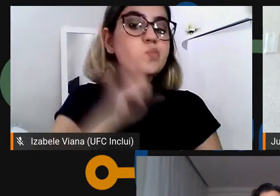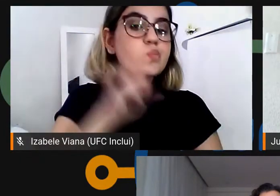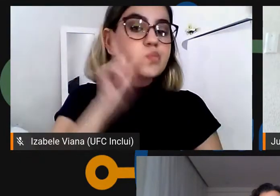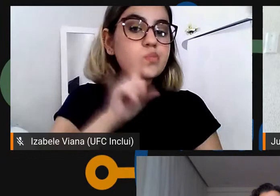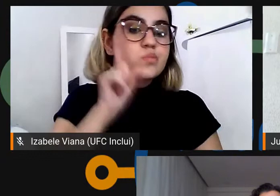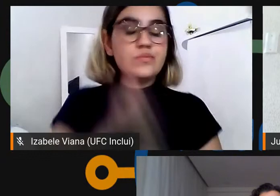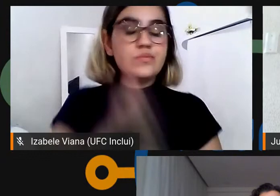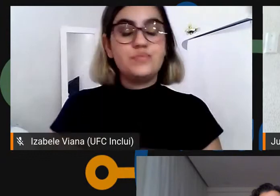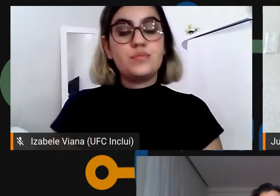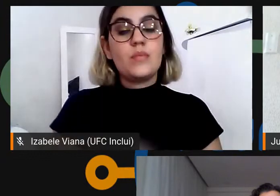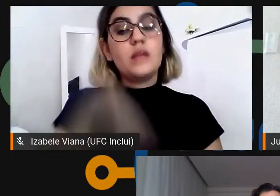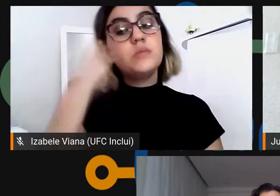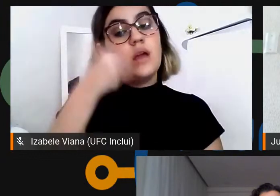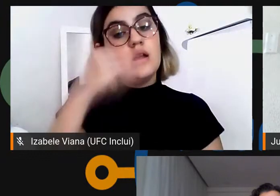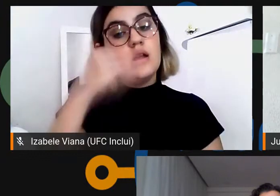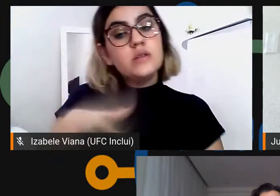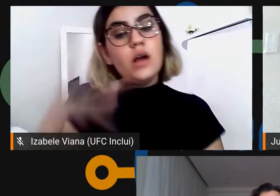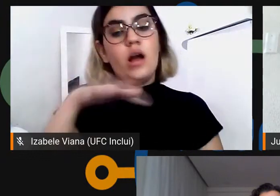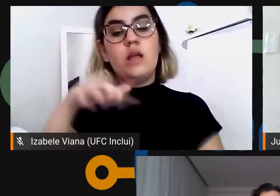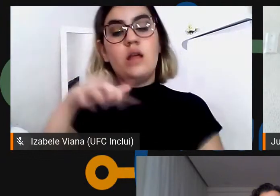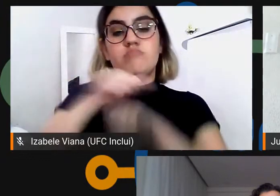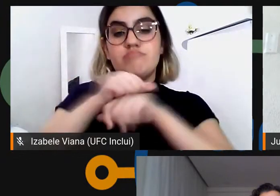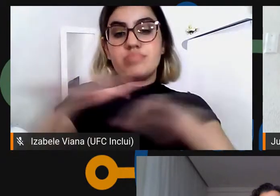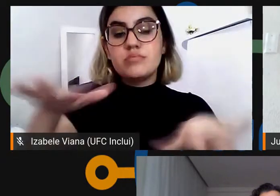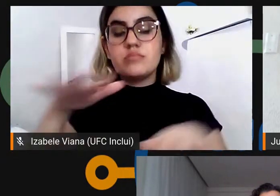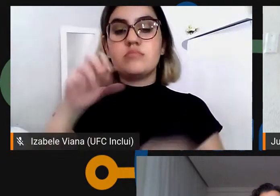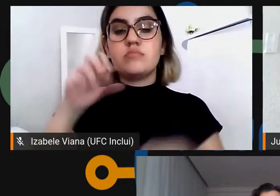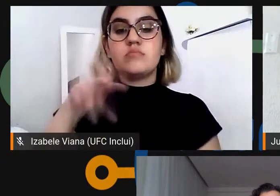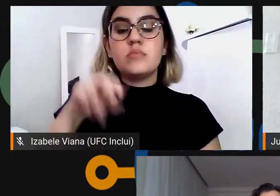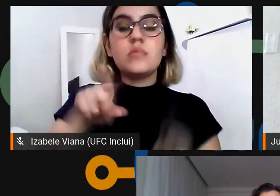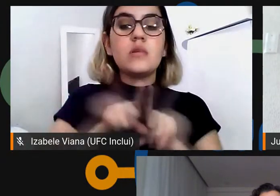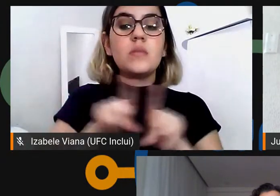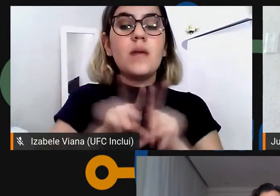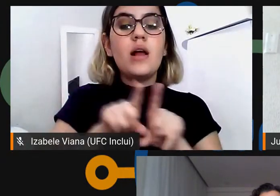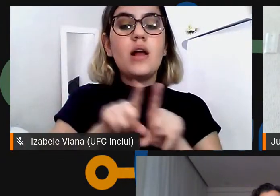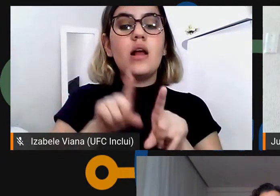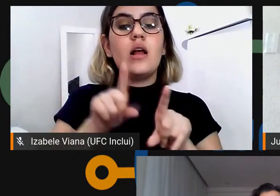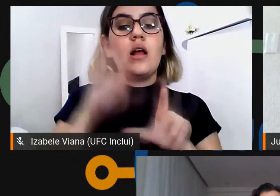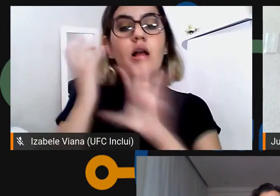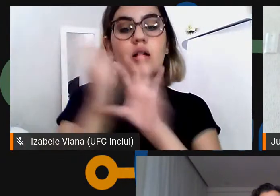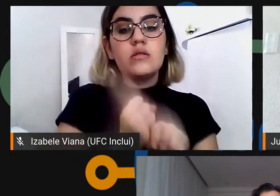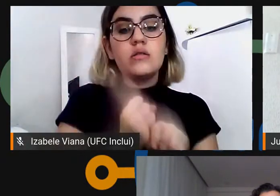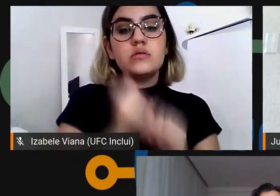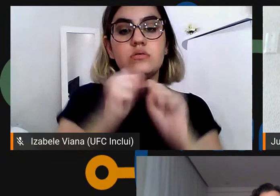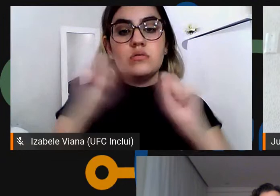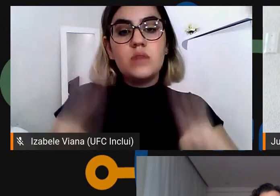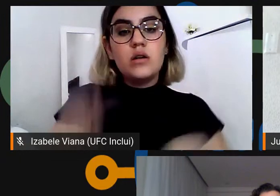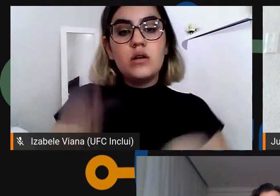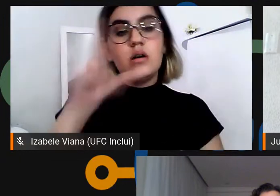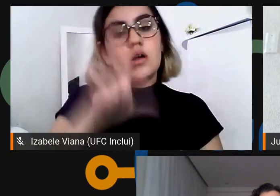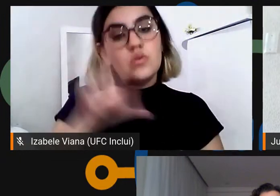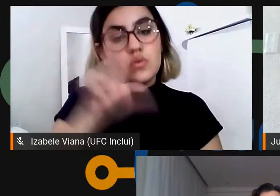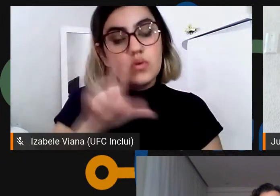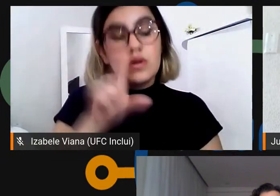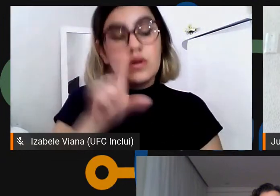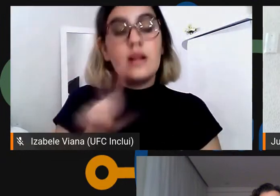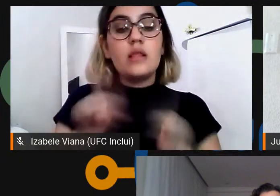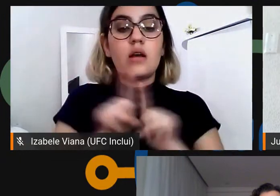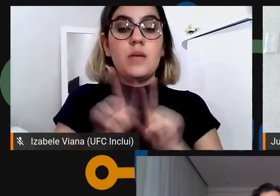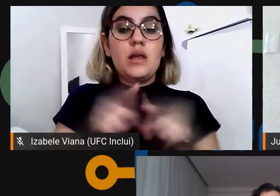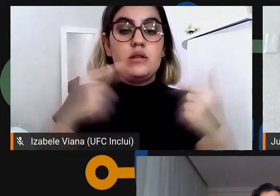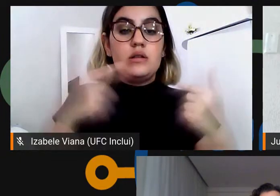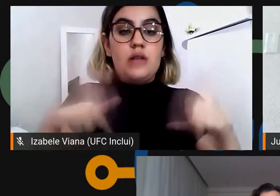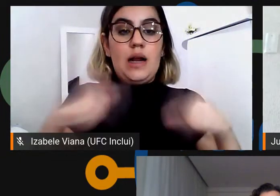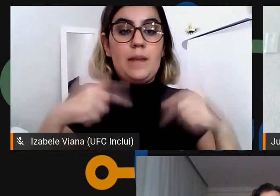de epidemiologia e revisões sistemáticas da literatura. Ela também atua principalmente nos